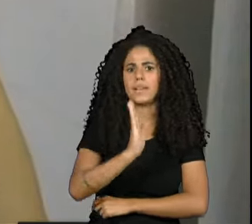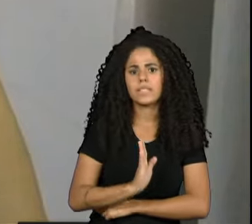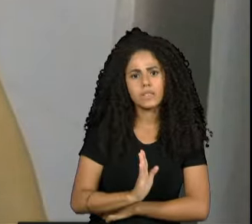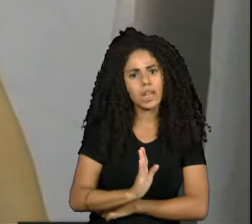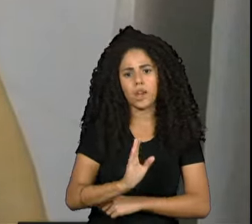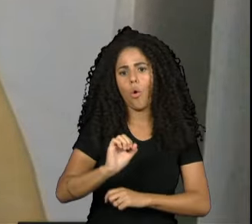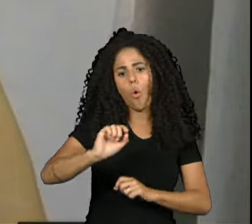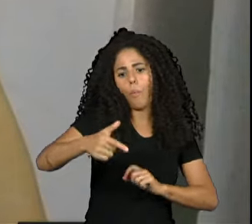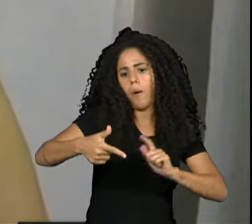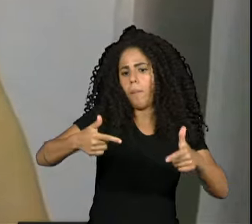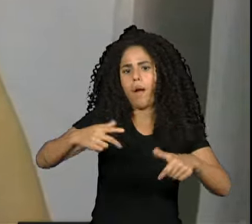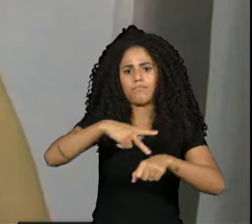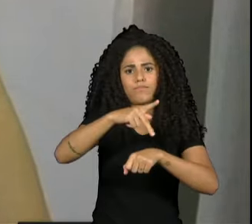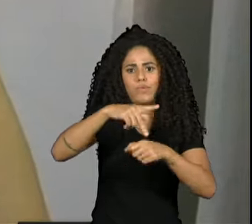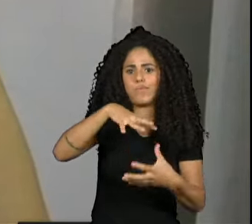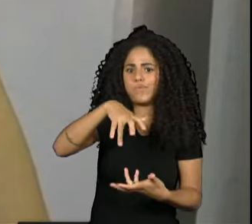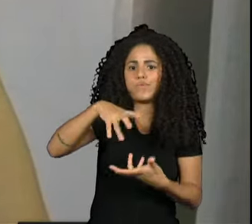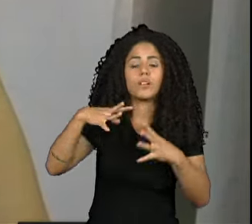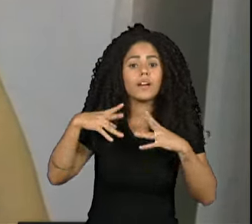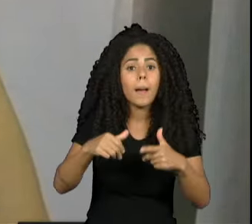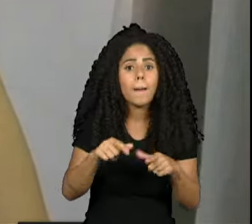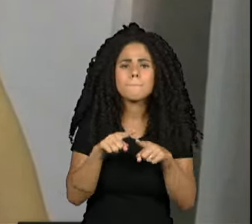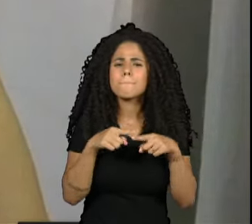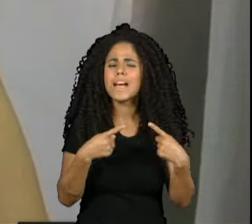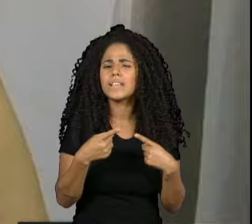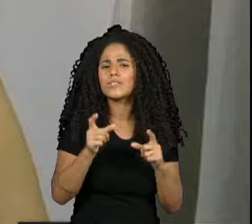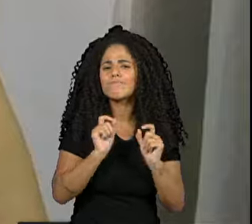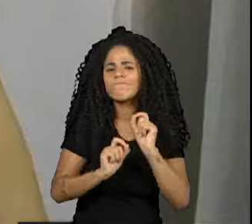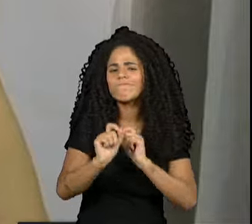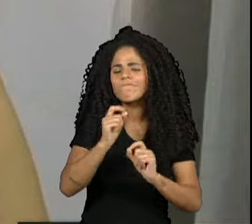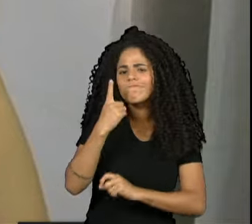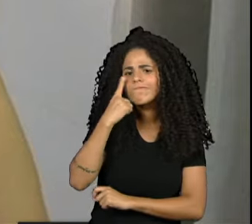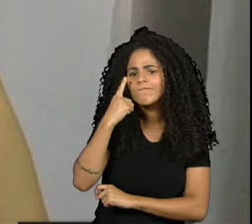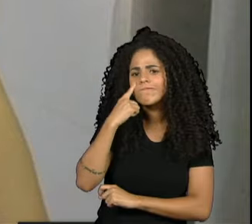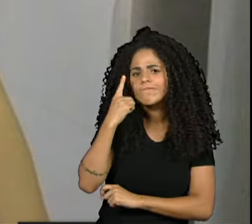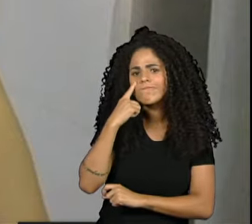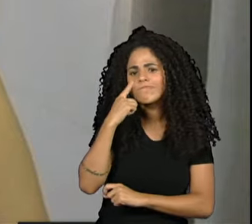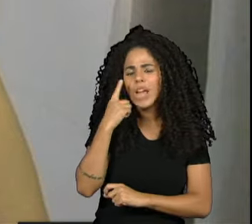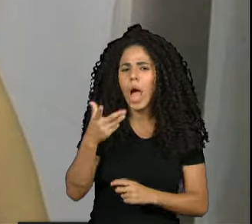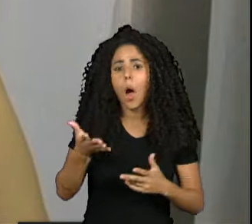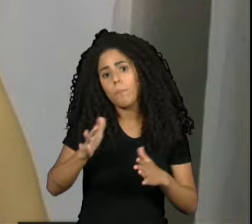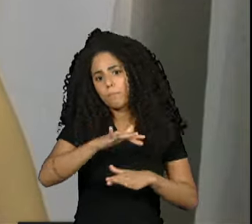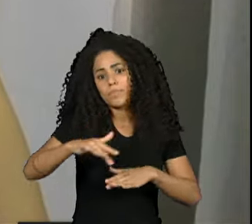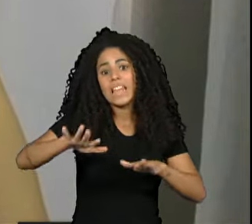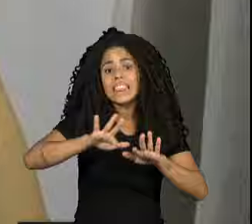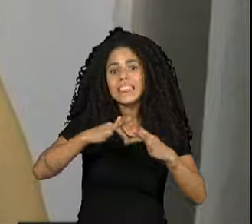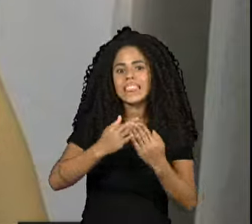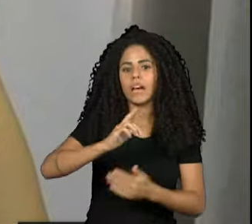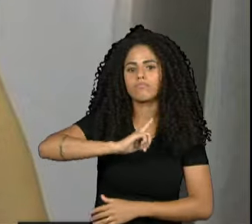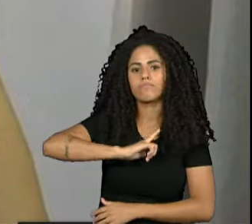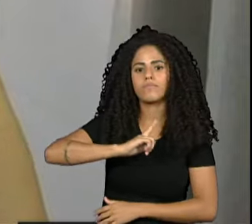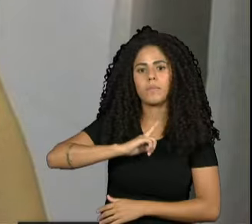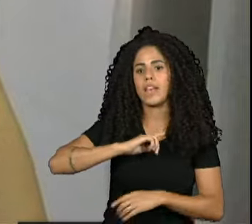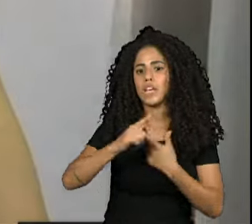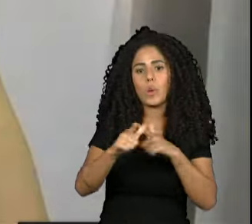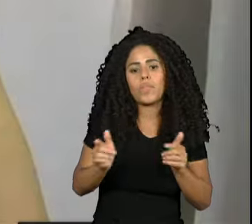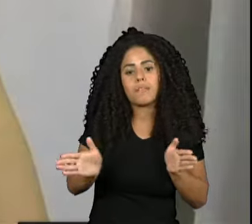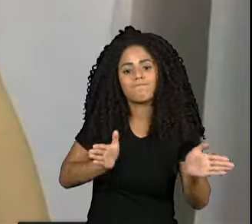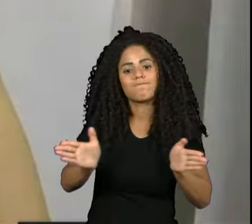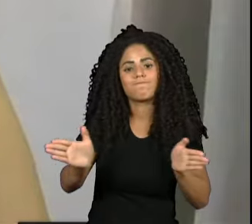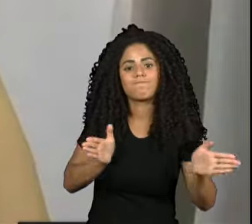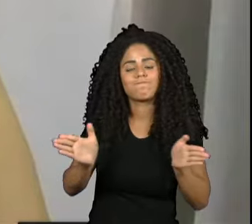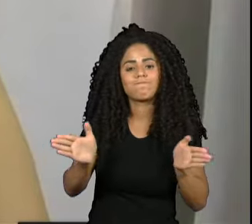de qualquer lugar do mundo. Só que esse direito ainda é podado a mais de 1,5 bilhão de pessoas no